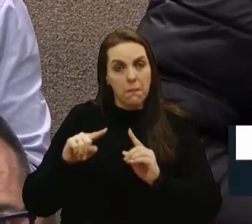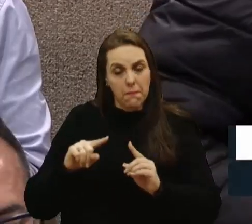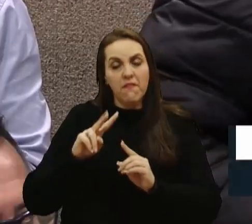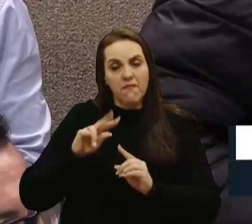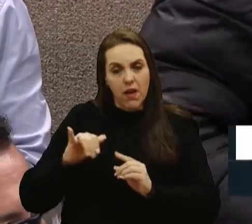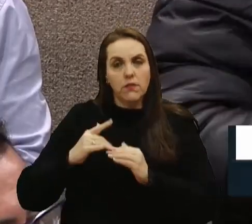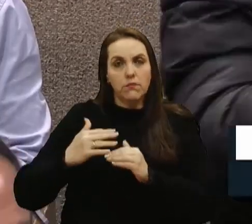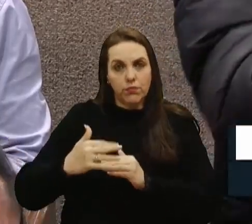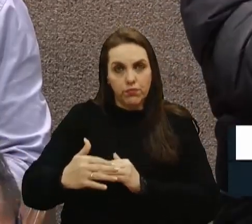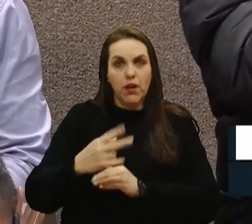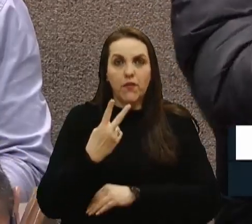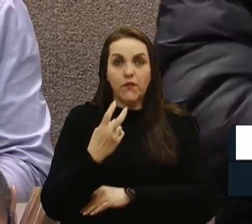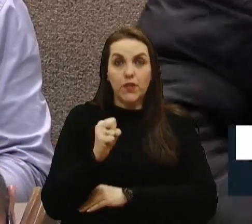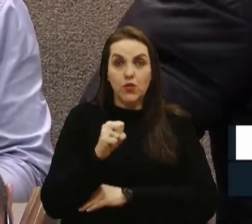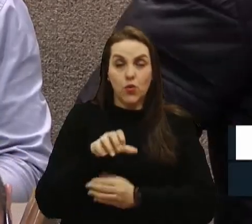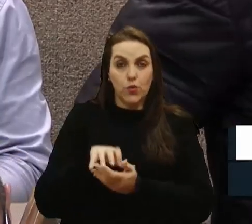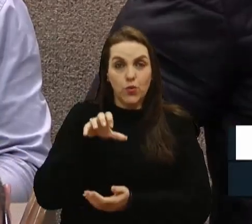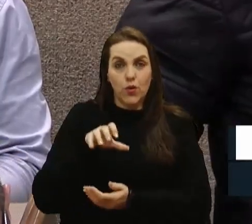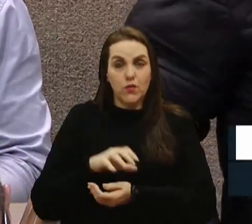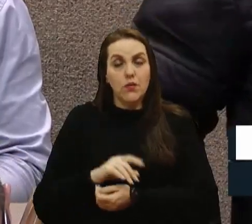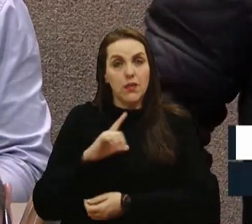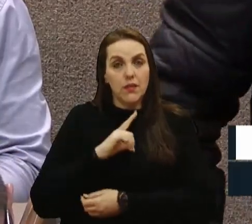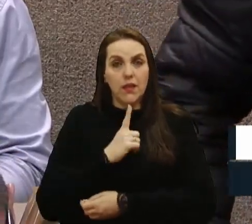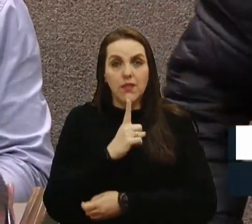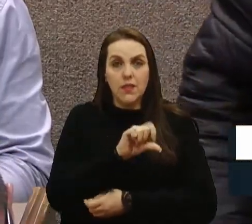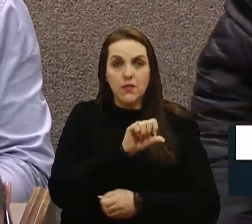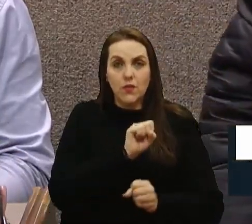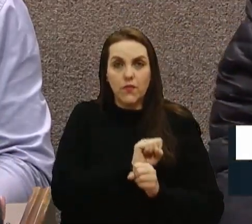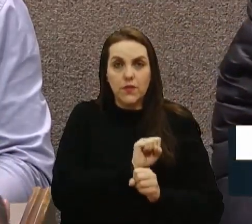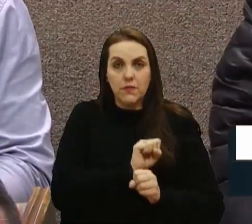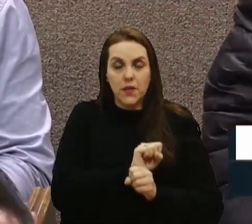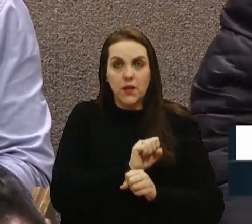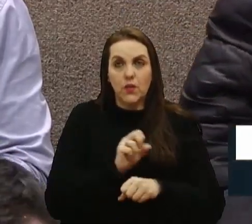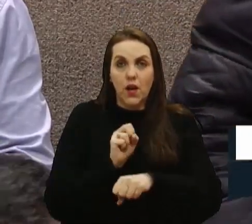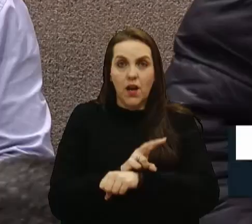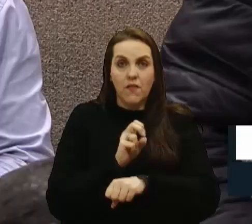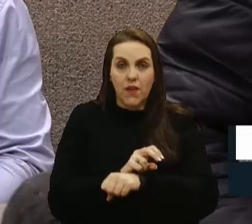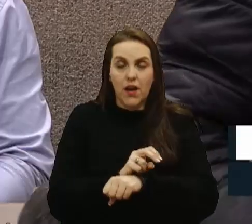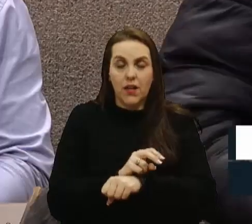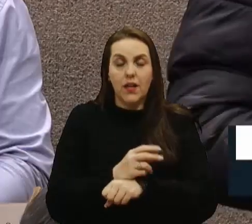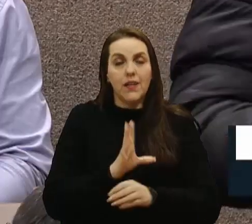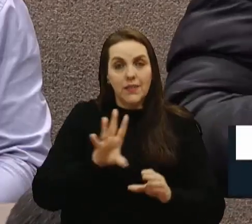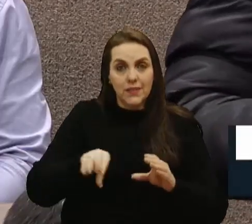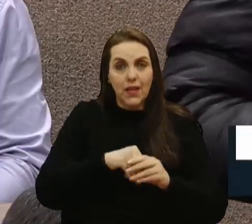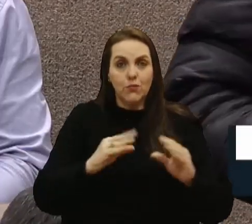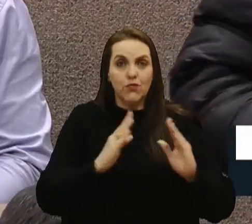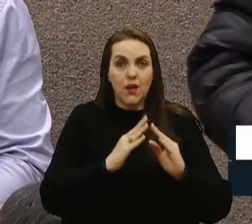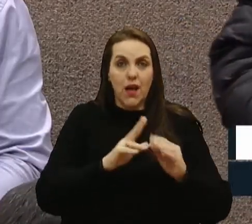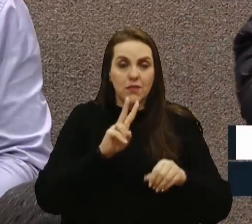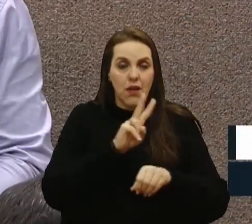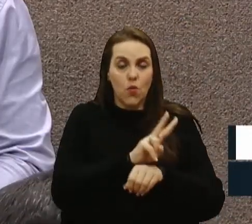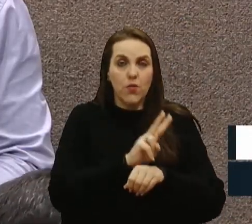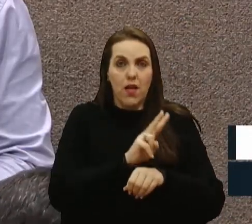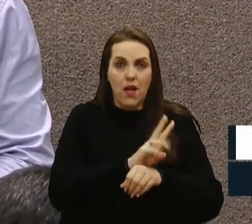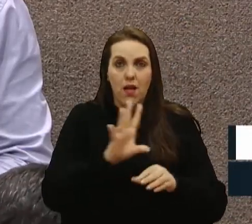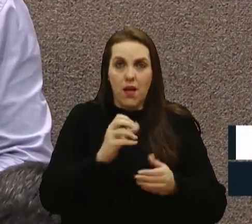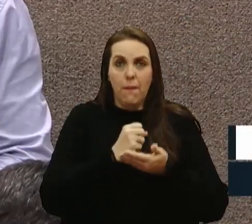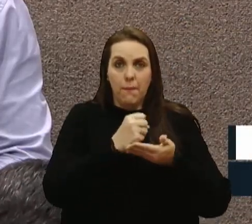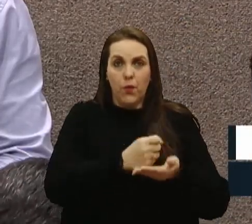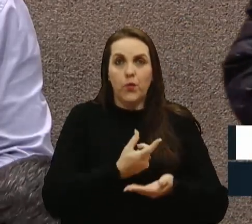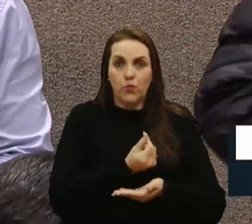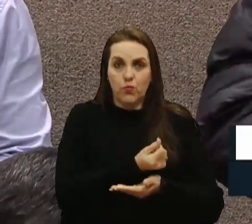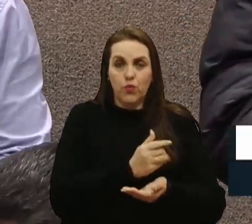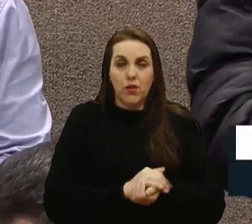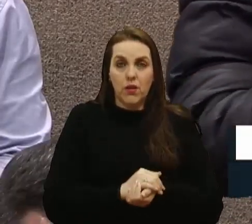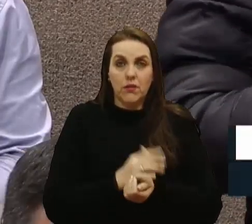com 28 idosos e que tem 19 aguardando uma vaga no cuidado subsidiado, e que nós não sabemos se o fundo